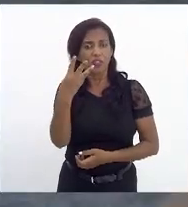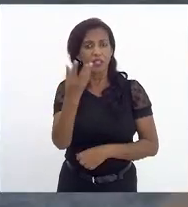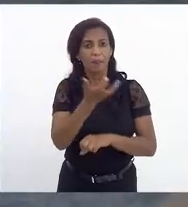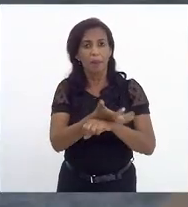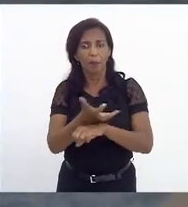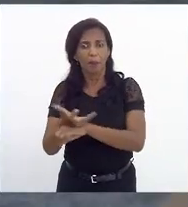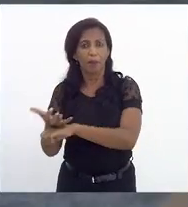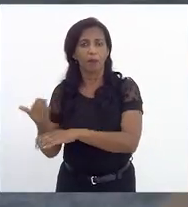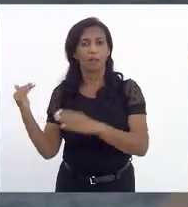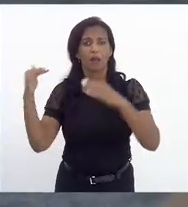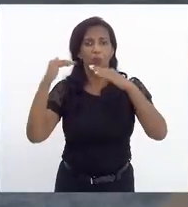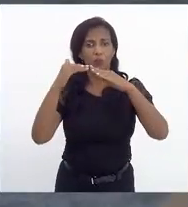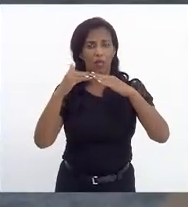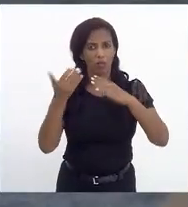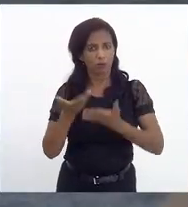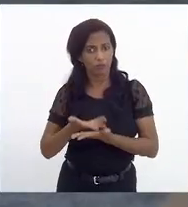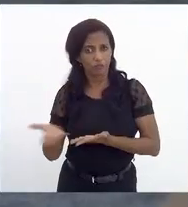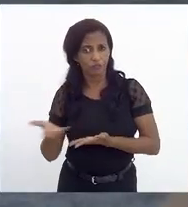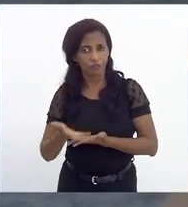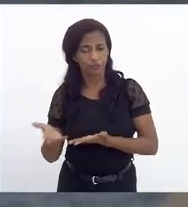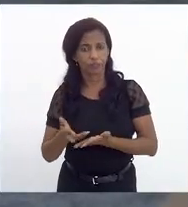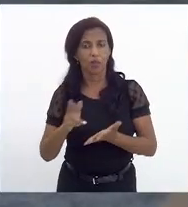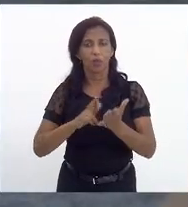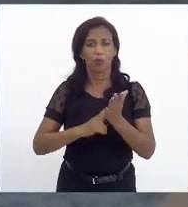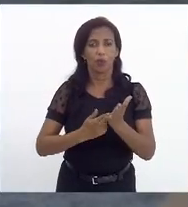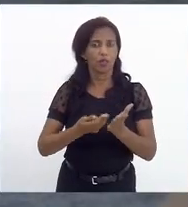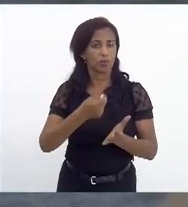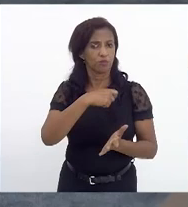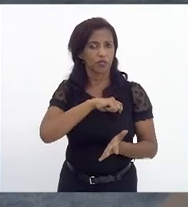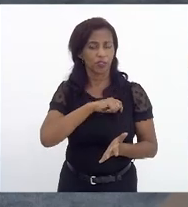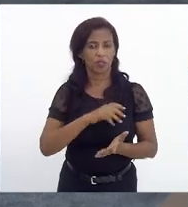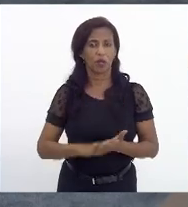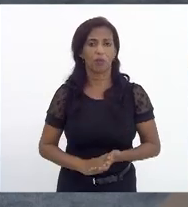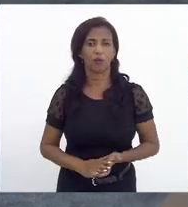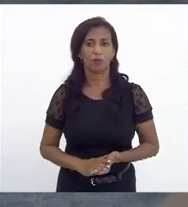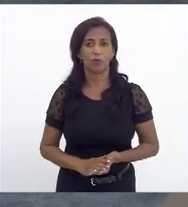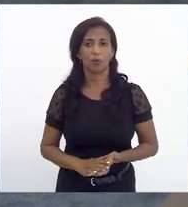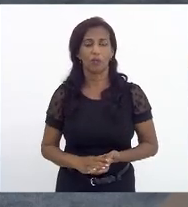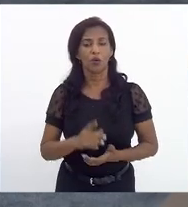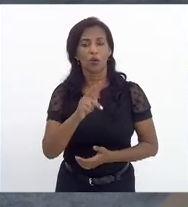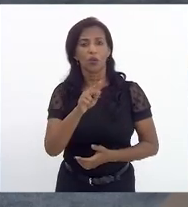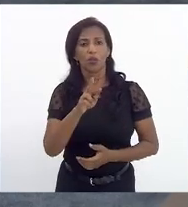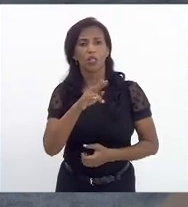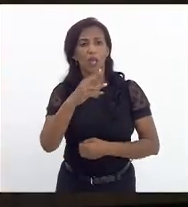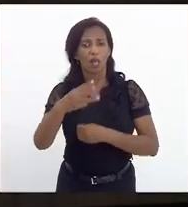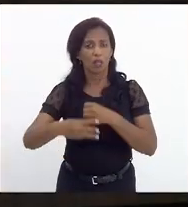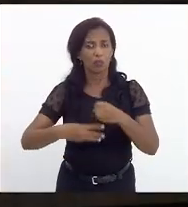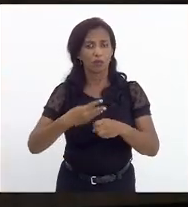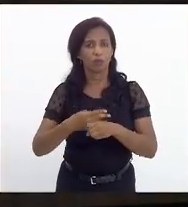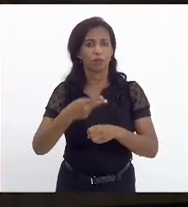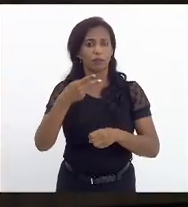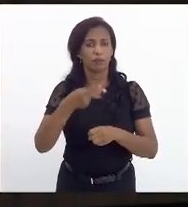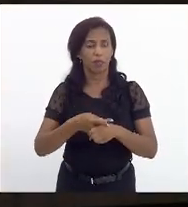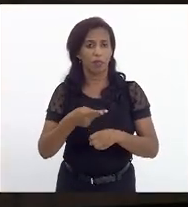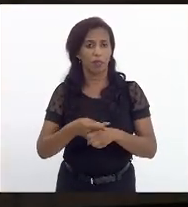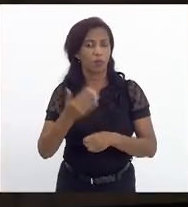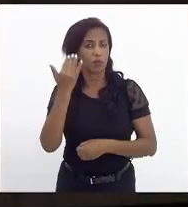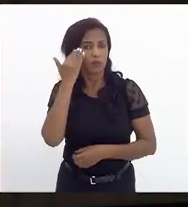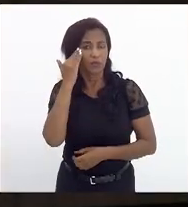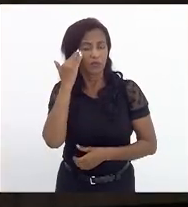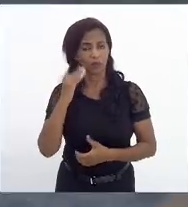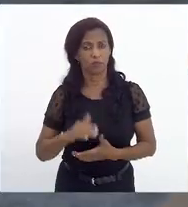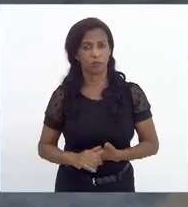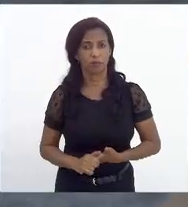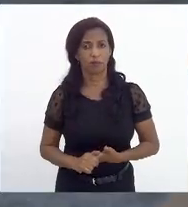que é o teto de gastos, o regime de recuperação fiscal e a questão do triênio. E que, no nosso entendimento, deputado Luiz